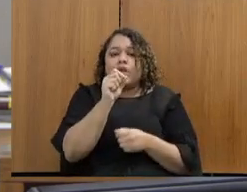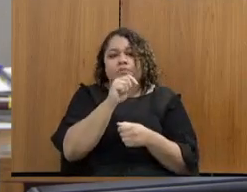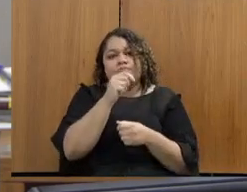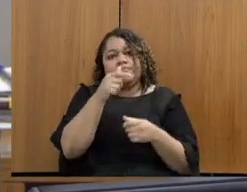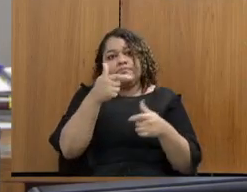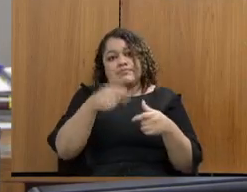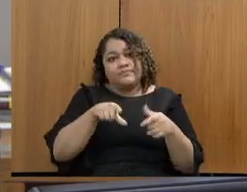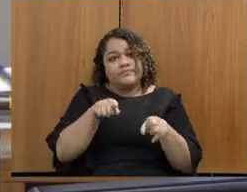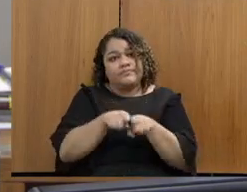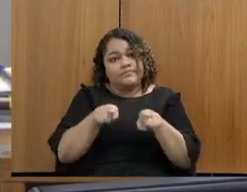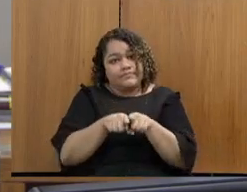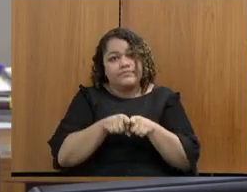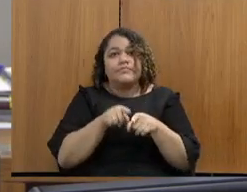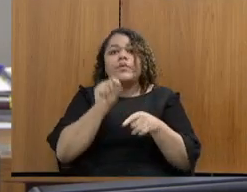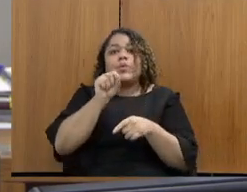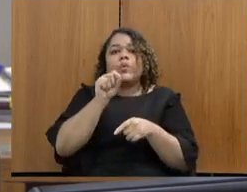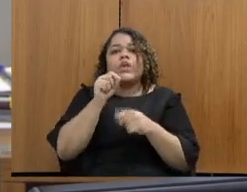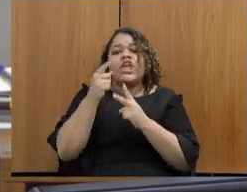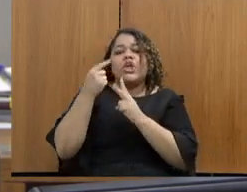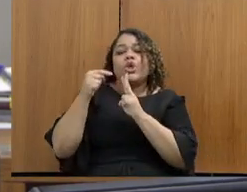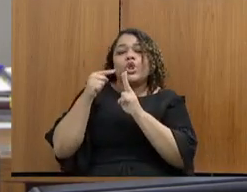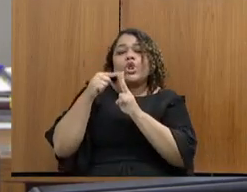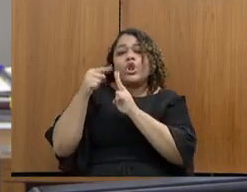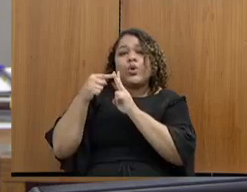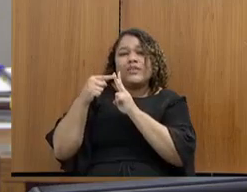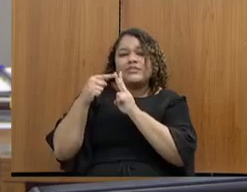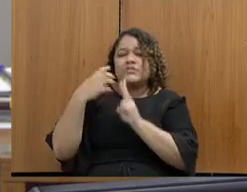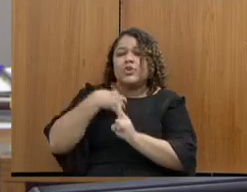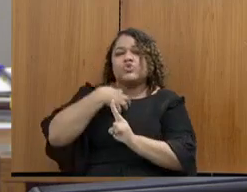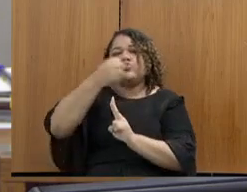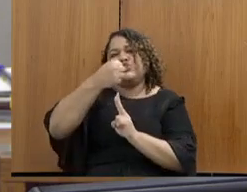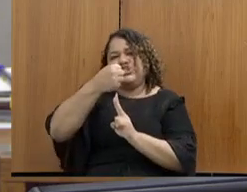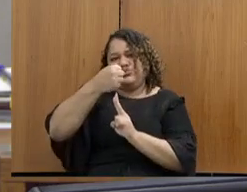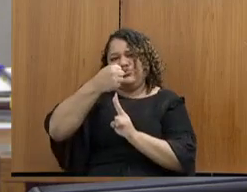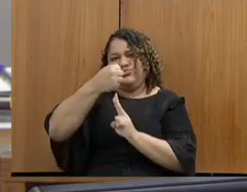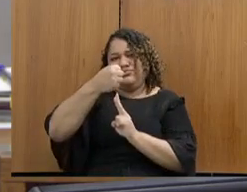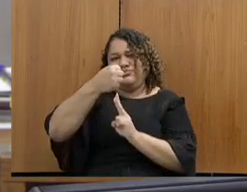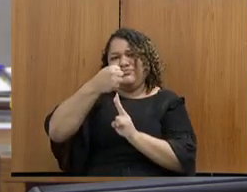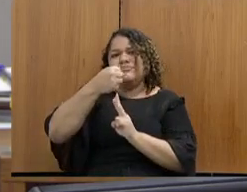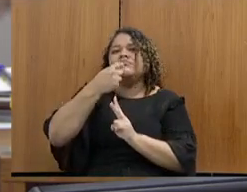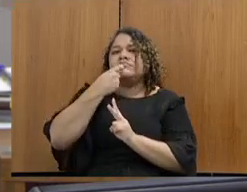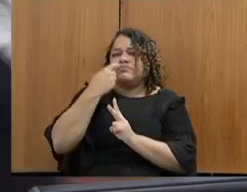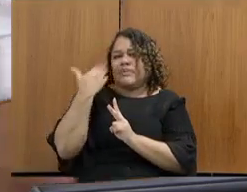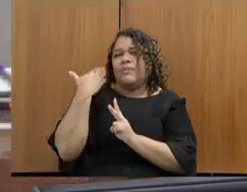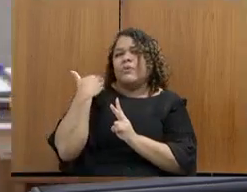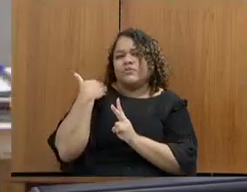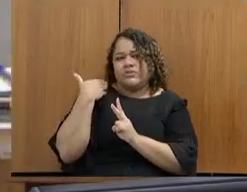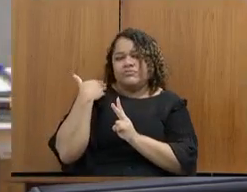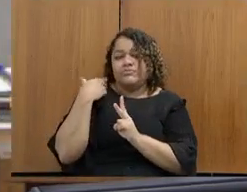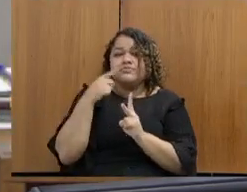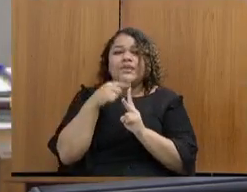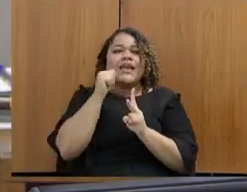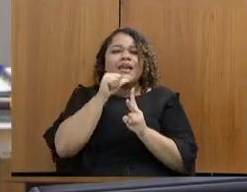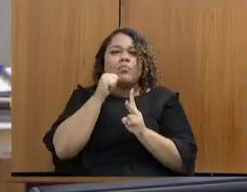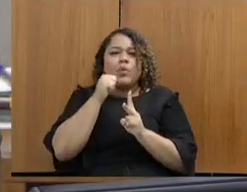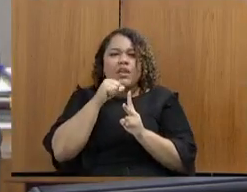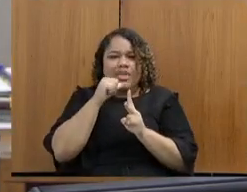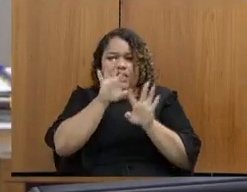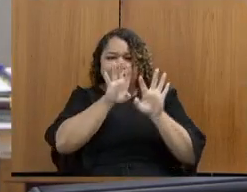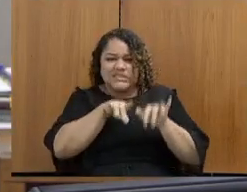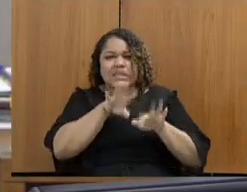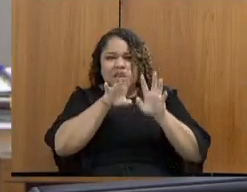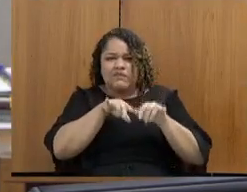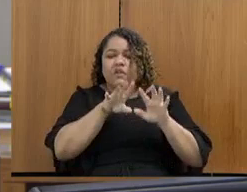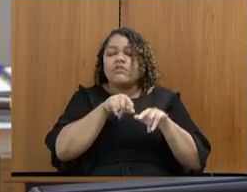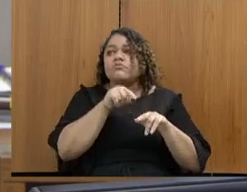suicídios que aconteceram na instituição e o caso da escrivão é um caso que abalou a todos nós que chamou a atenção do